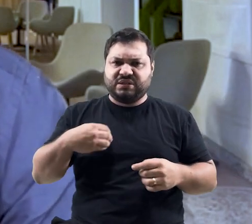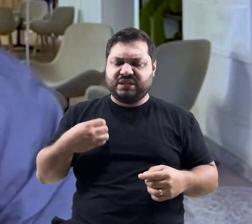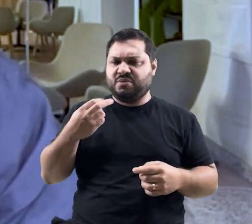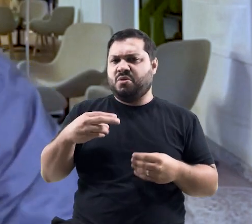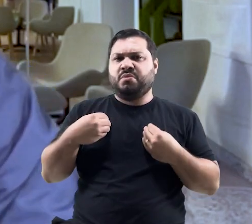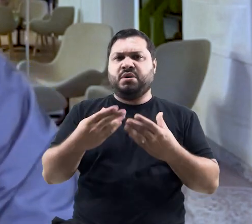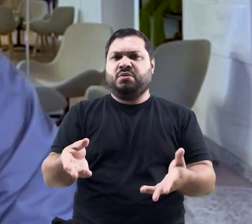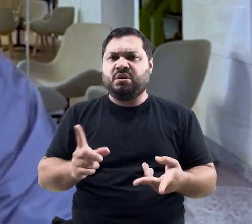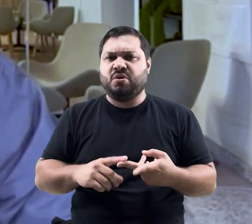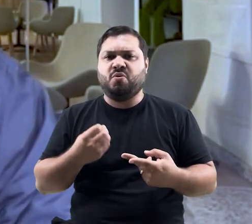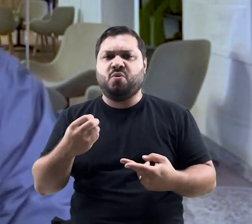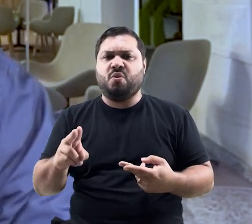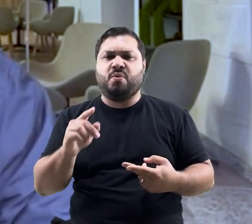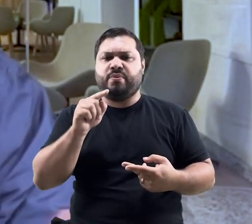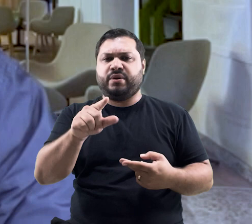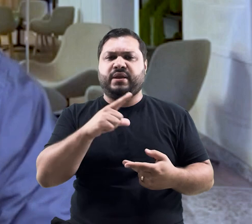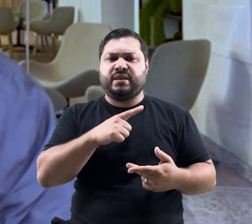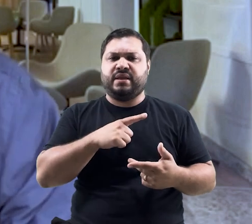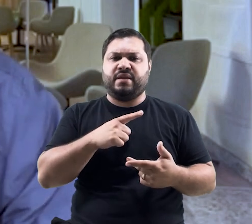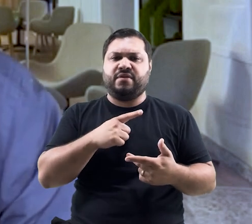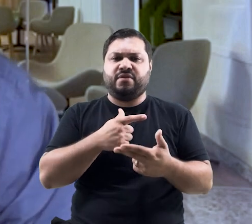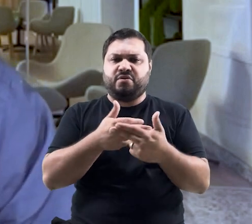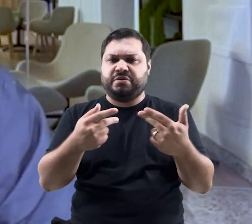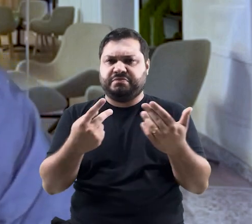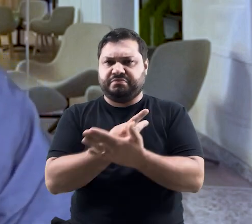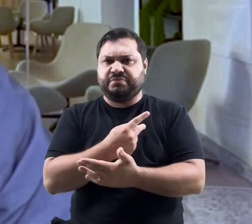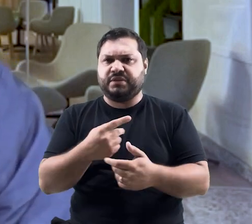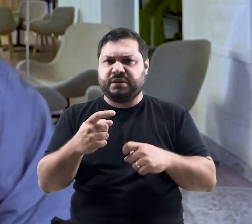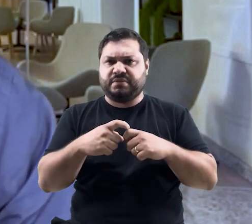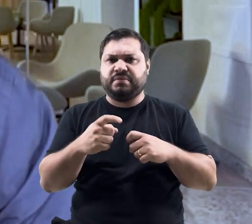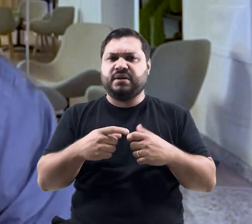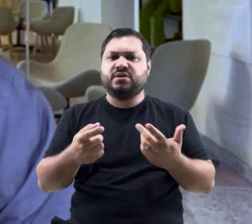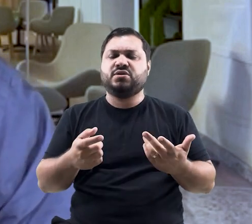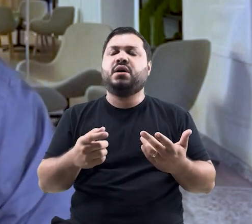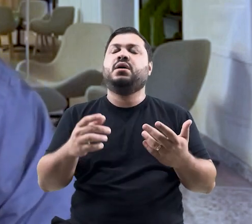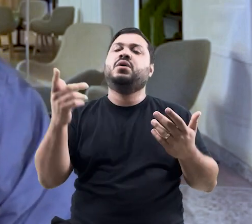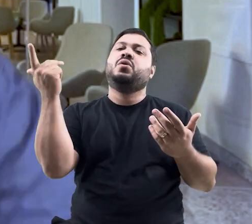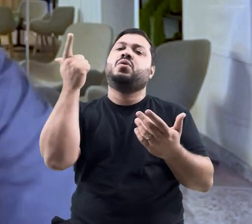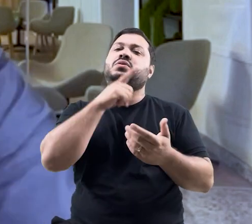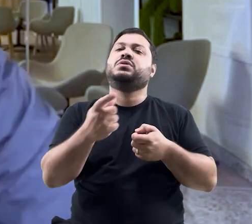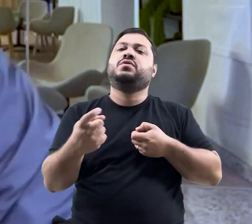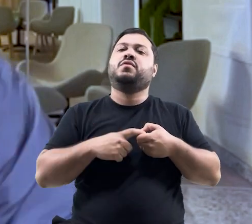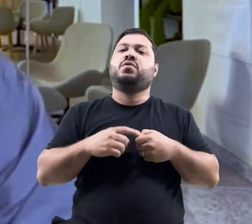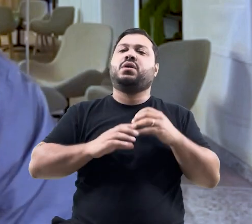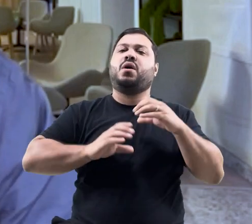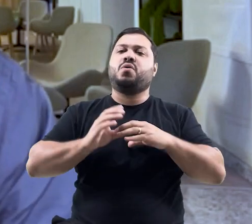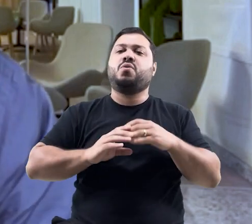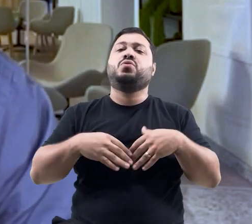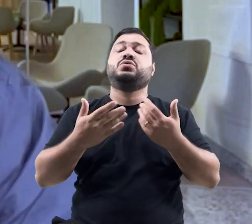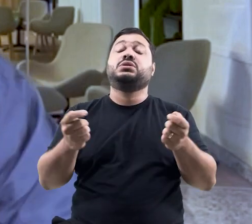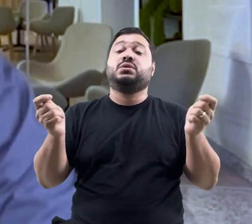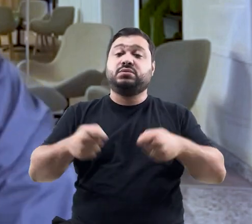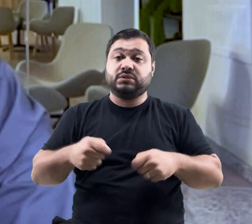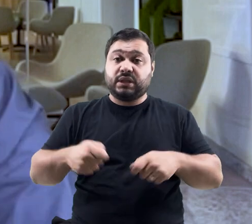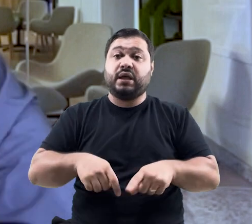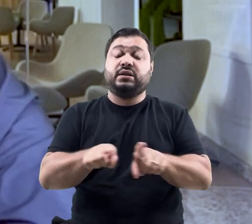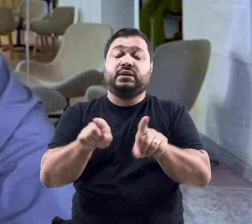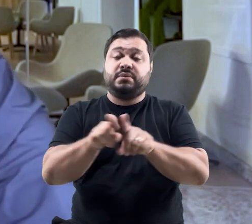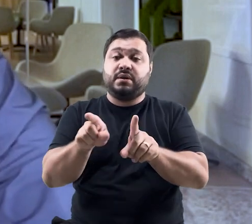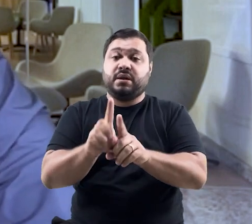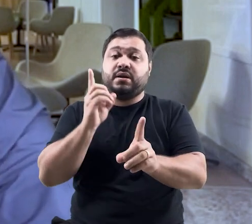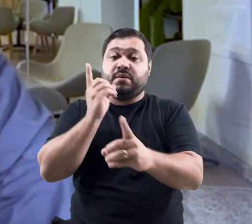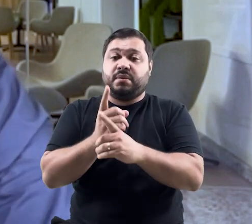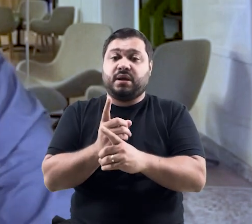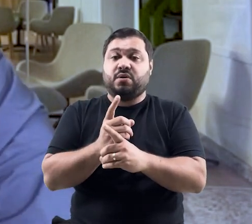desse exame, ou porque não entregaram, ou porque apareceu alguma inconsistência médica, conseguiram retornar ao concurso. Então, é possível